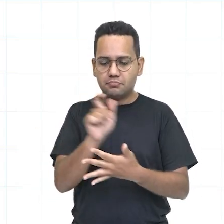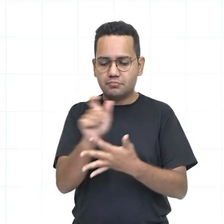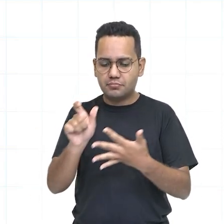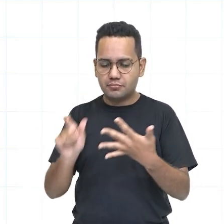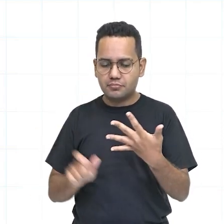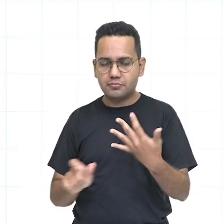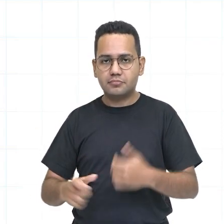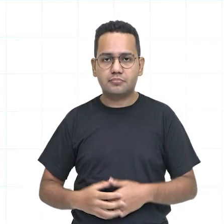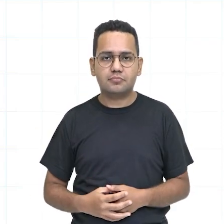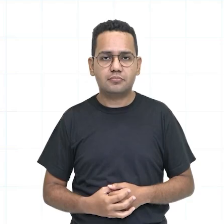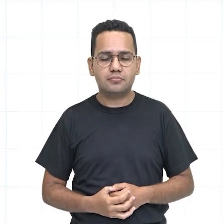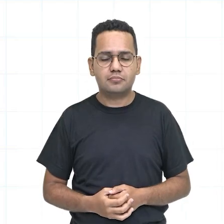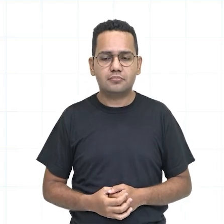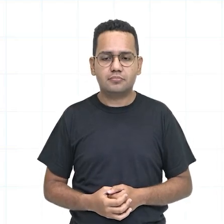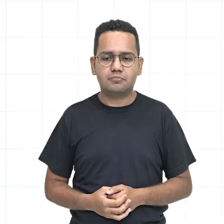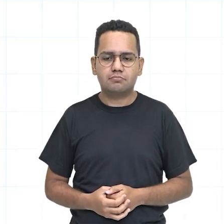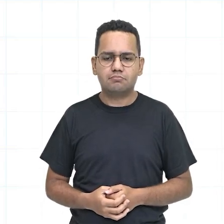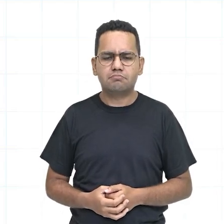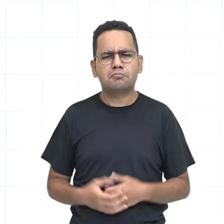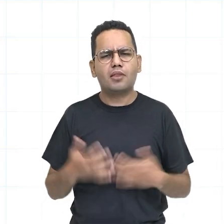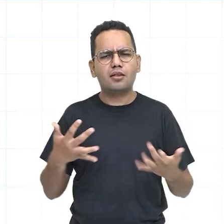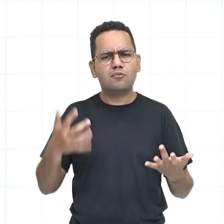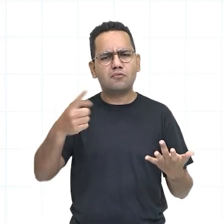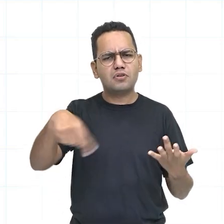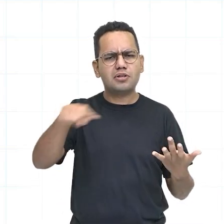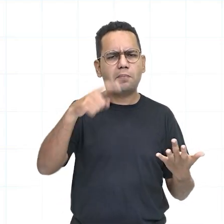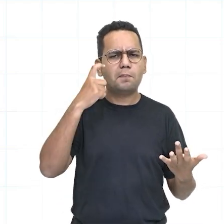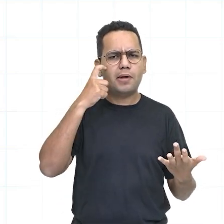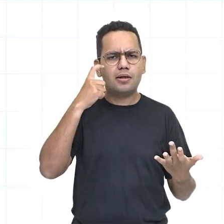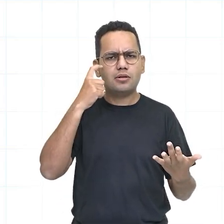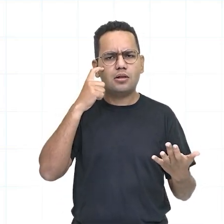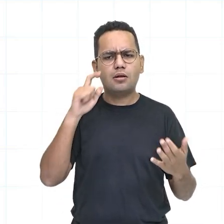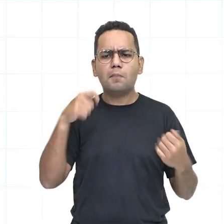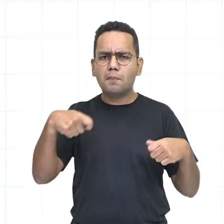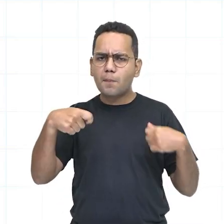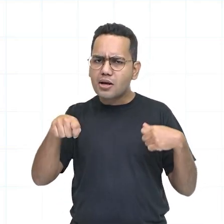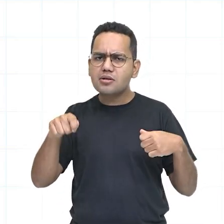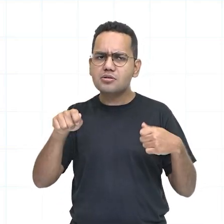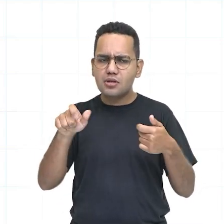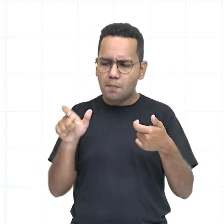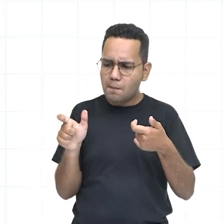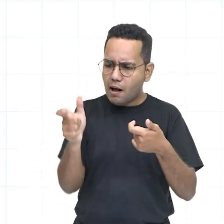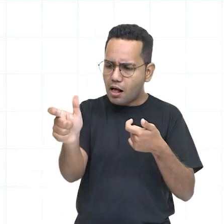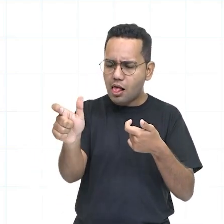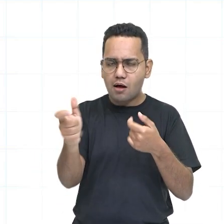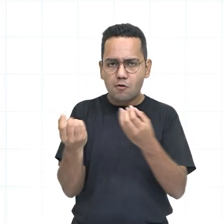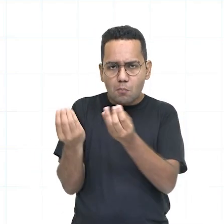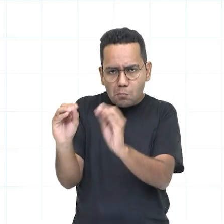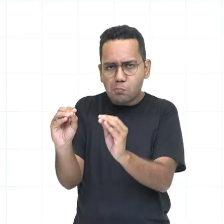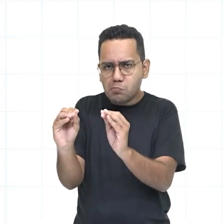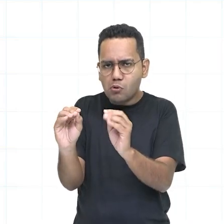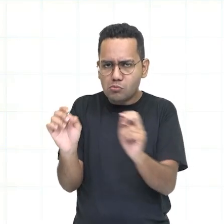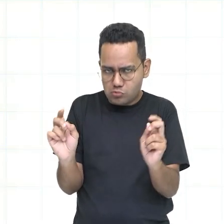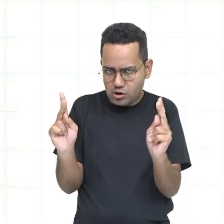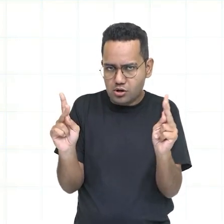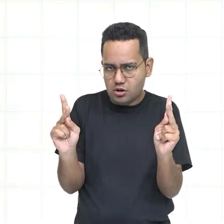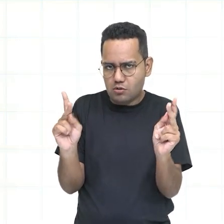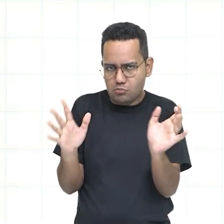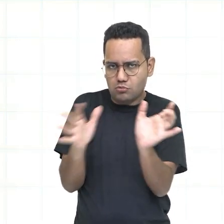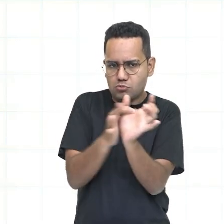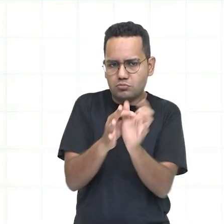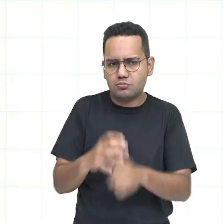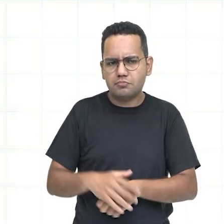for, because, still. E aí, vocês sabem que é para completar com uma linking word, não é